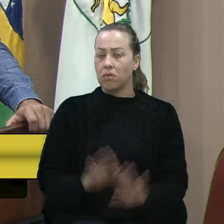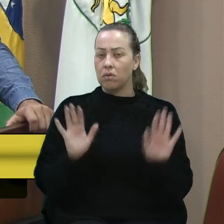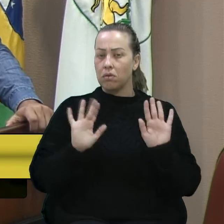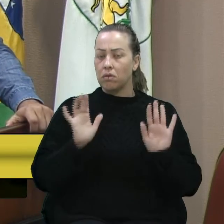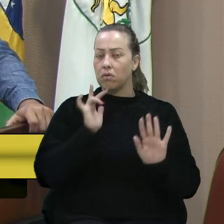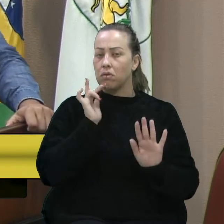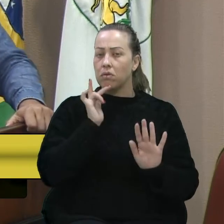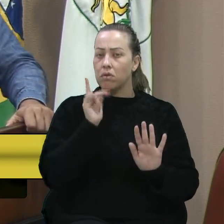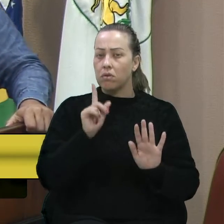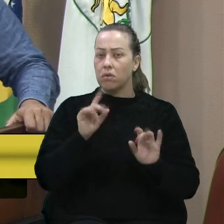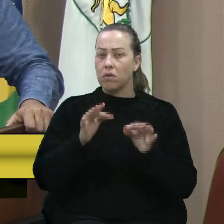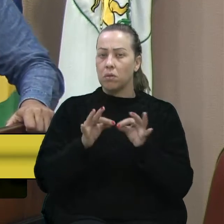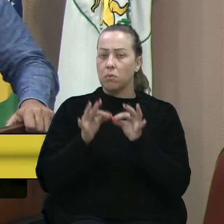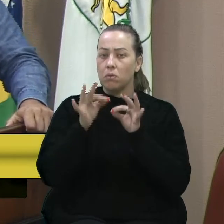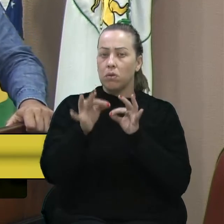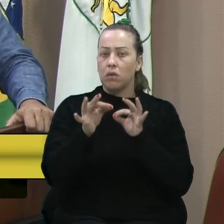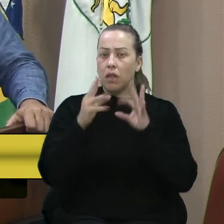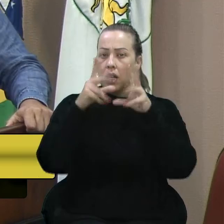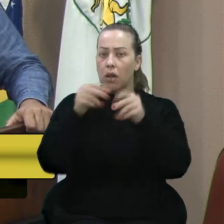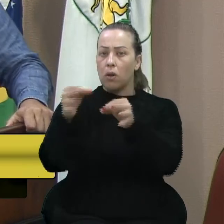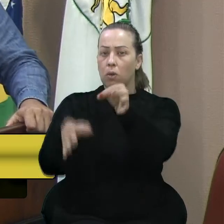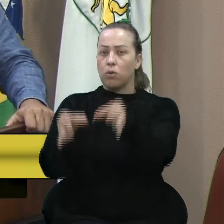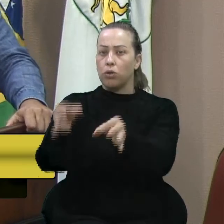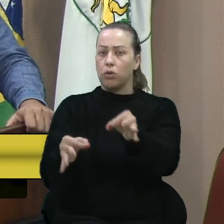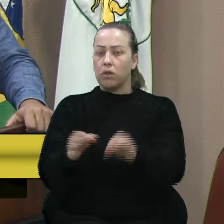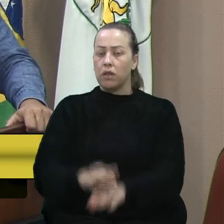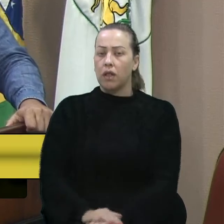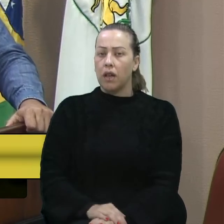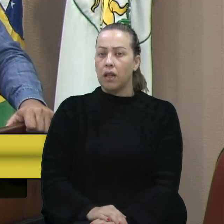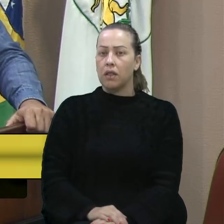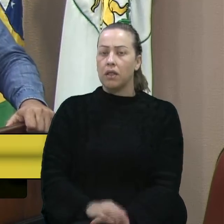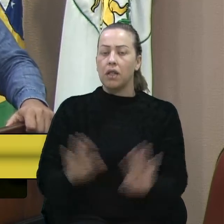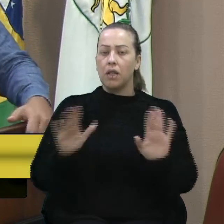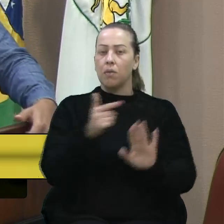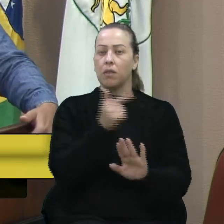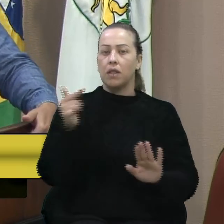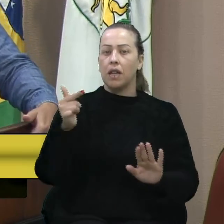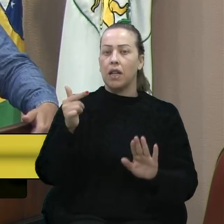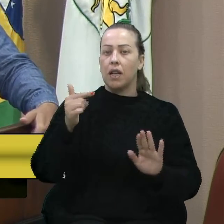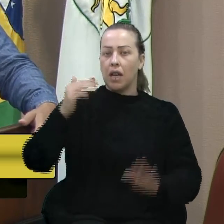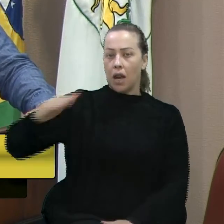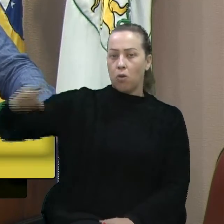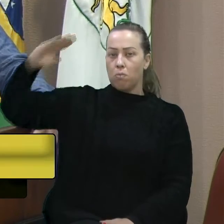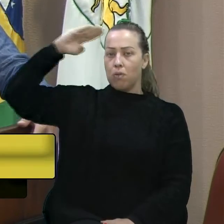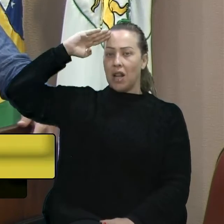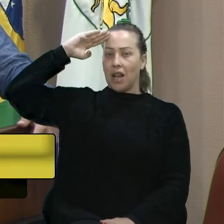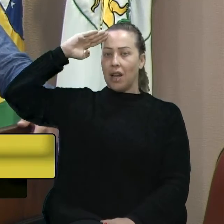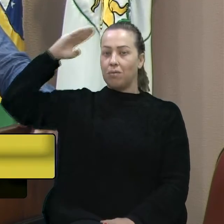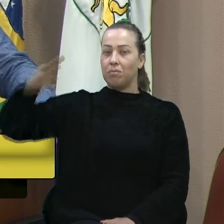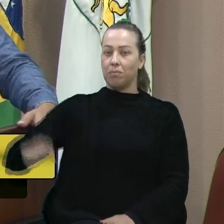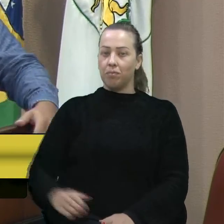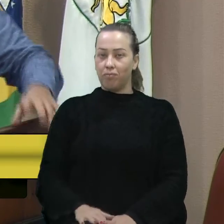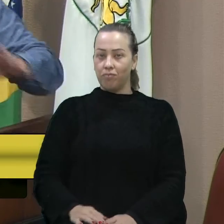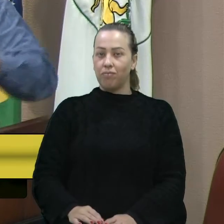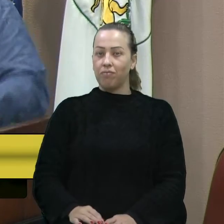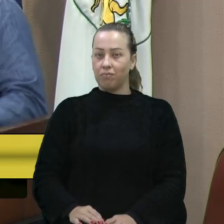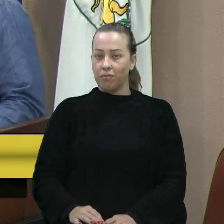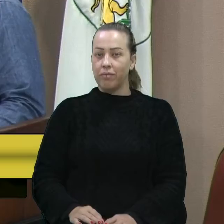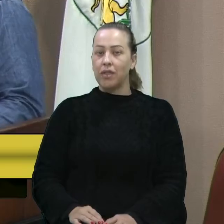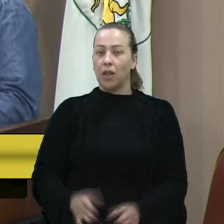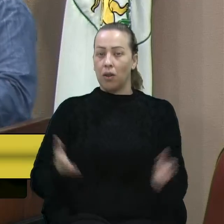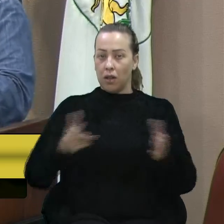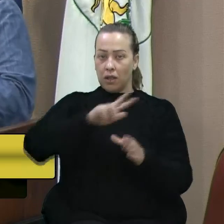se estende ao judiciário e ela não se estende aos militares. Então vem